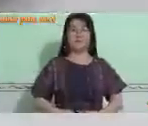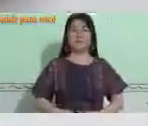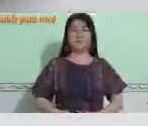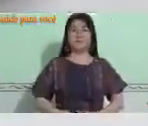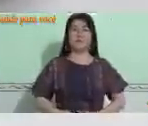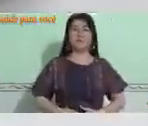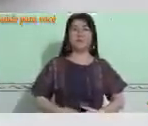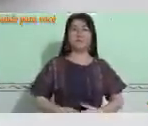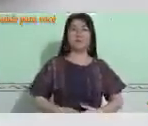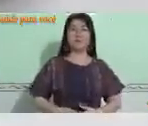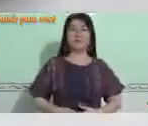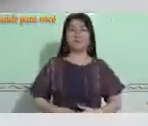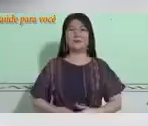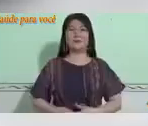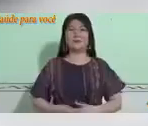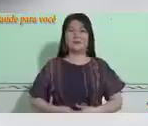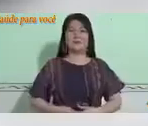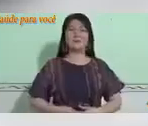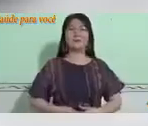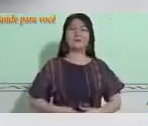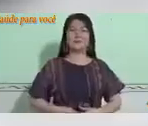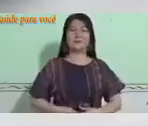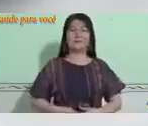é 3 a 15 centímetros.